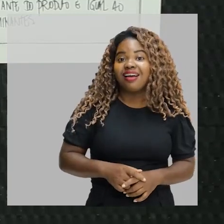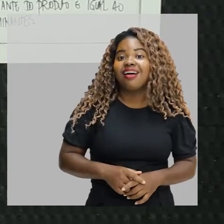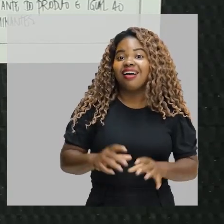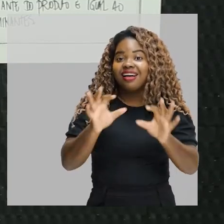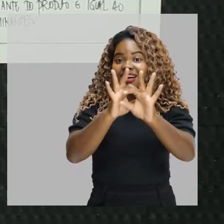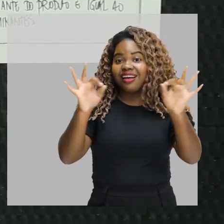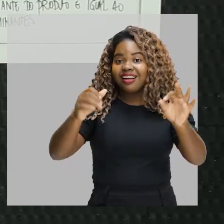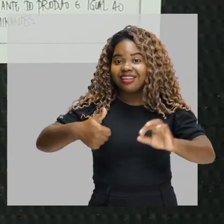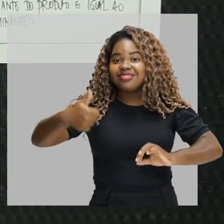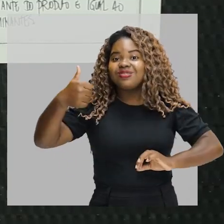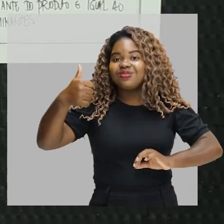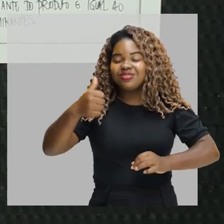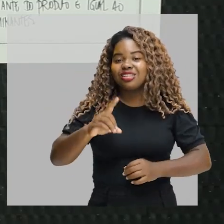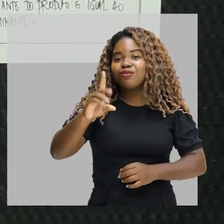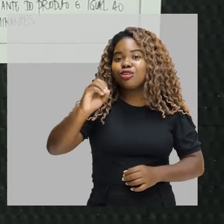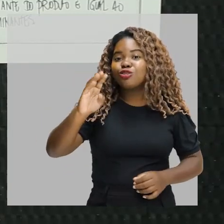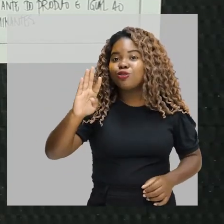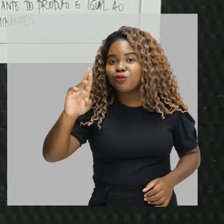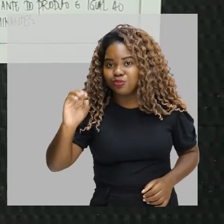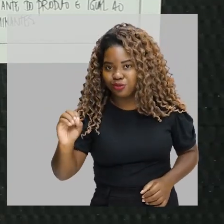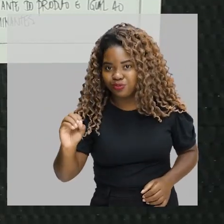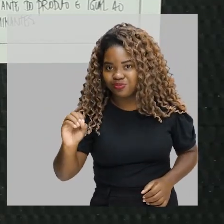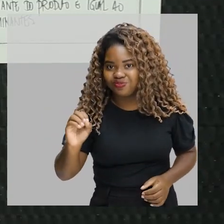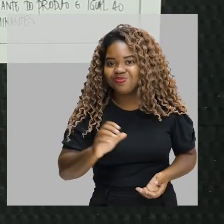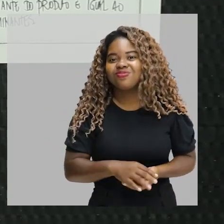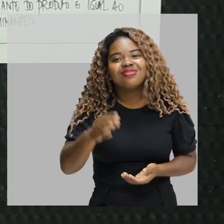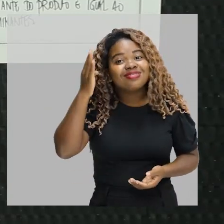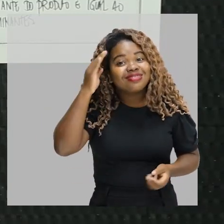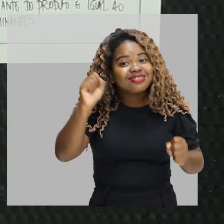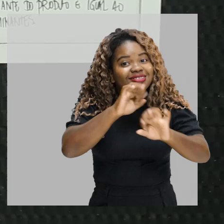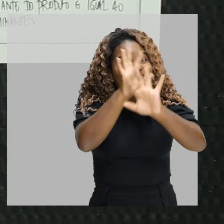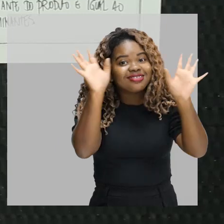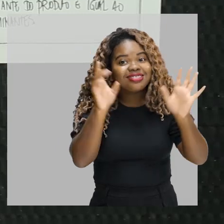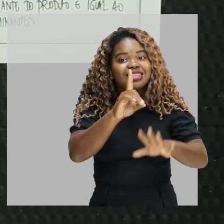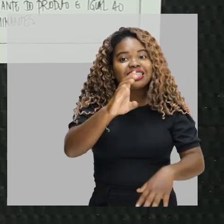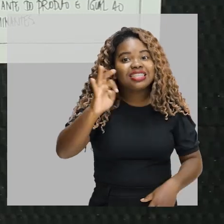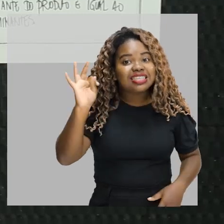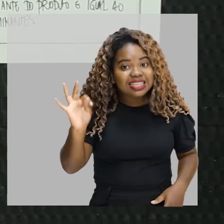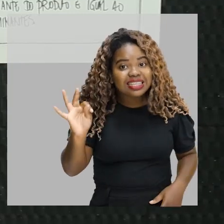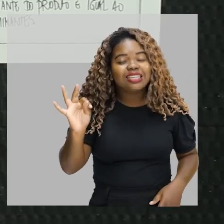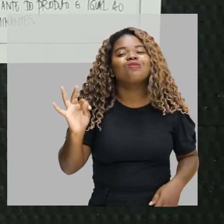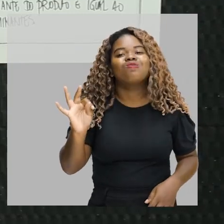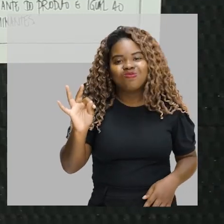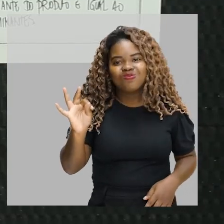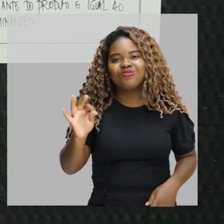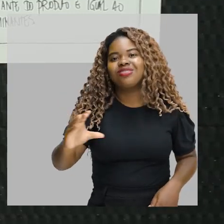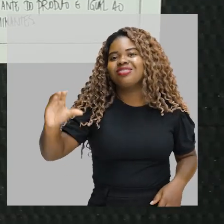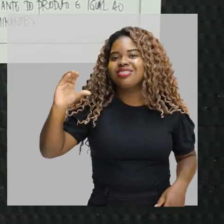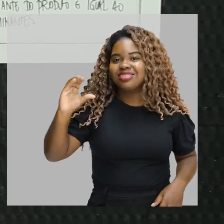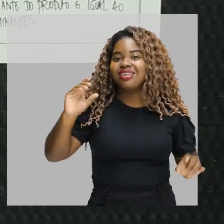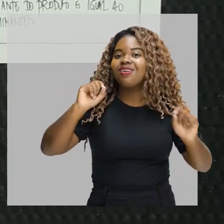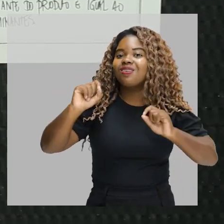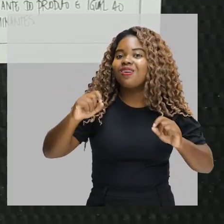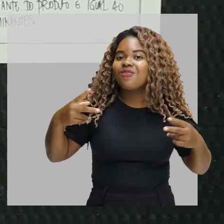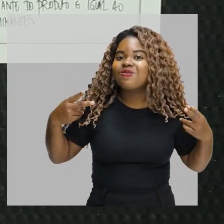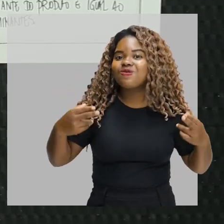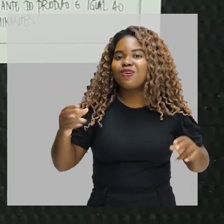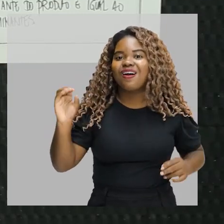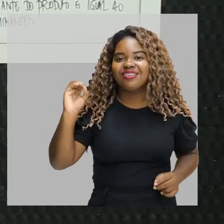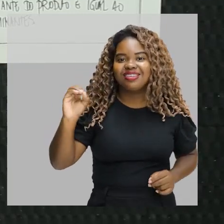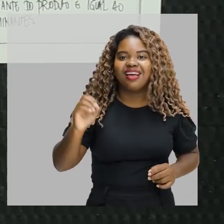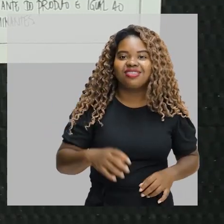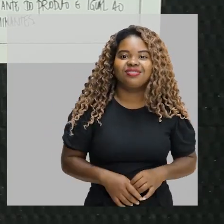1, certo? Então, quer dizer que o determinante dessa matriz C vai ser igual